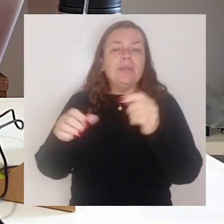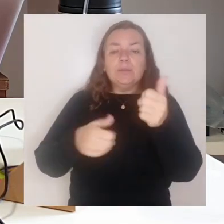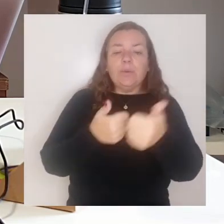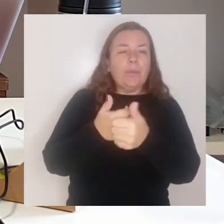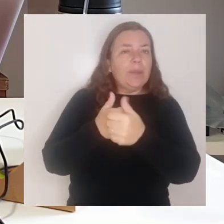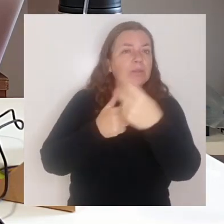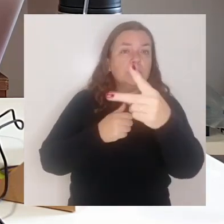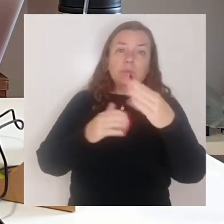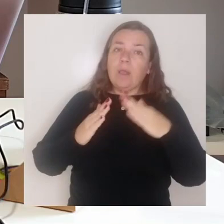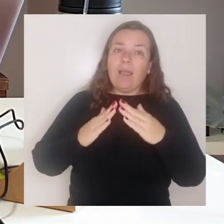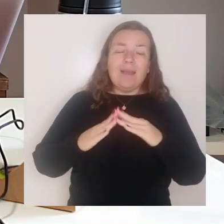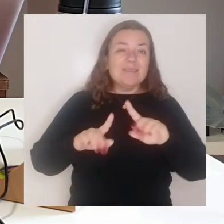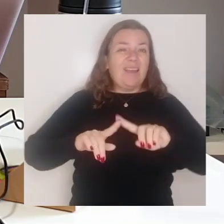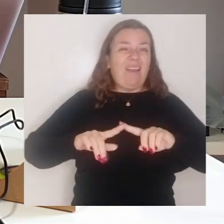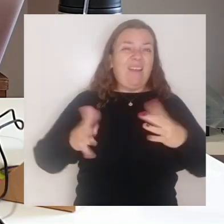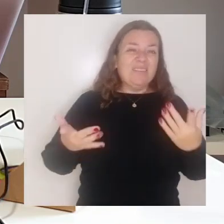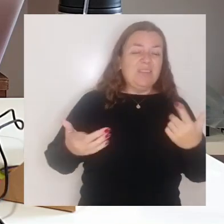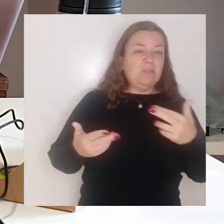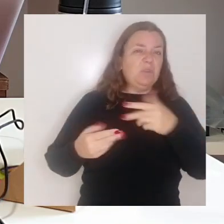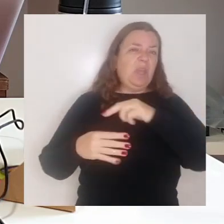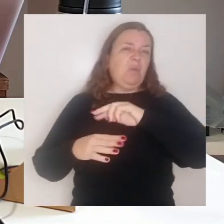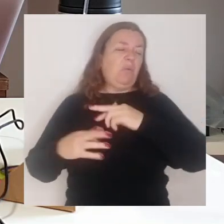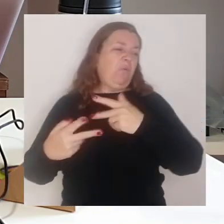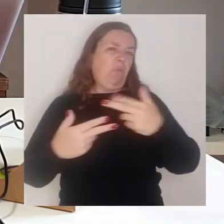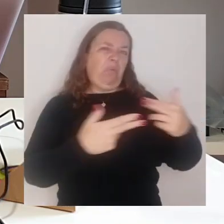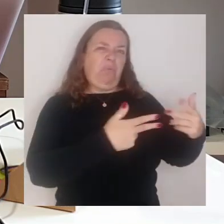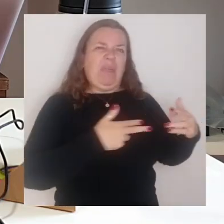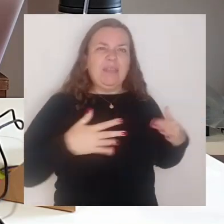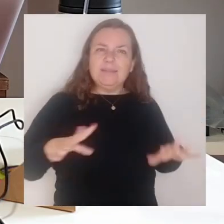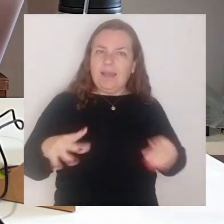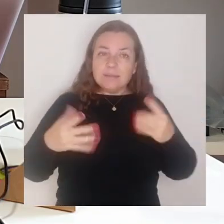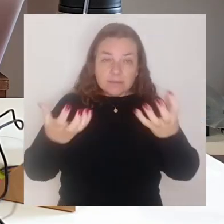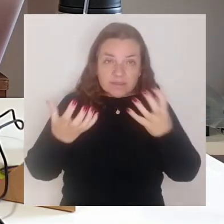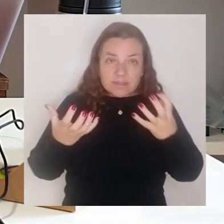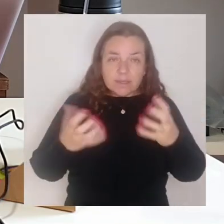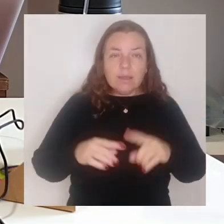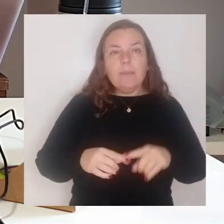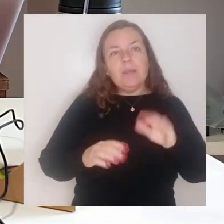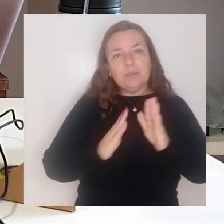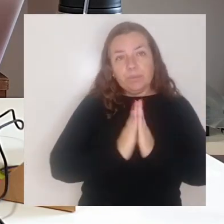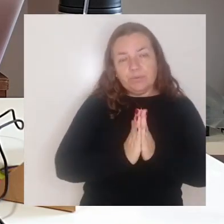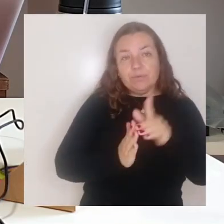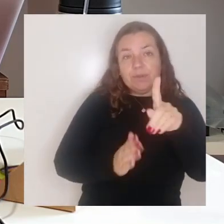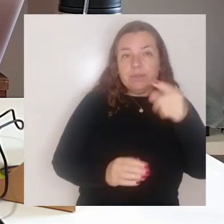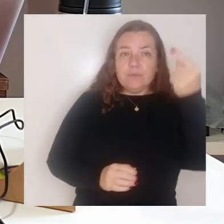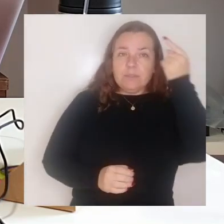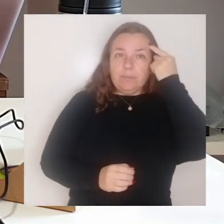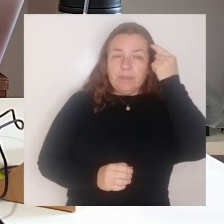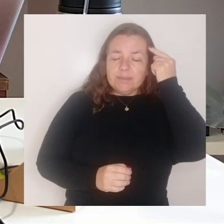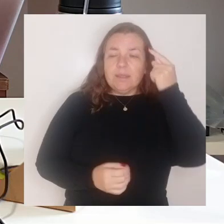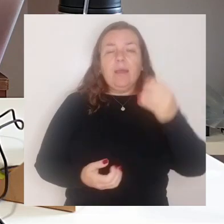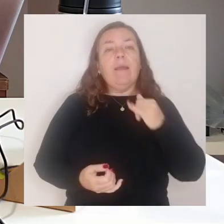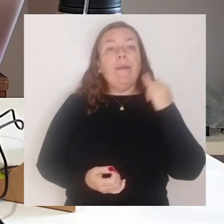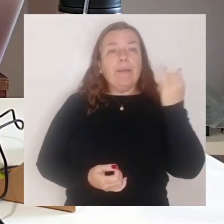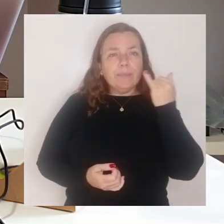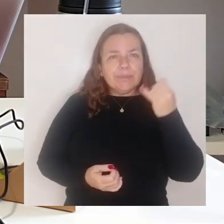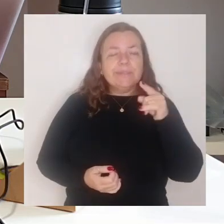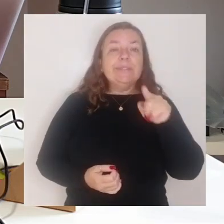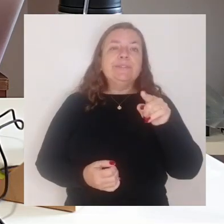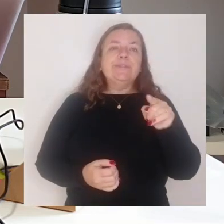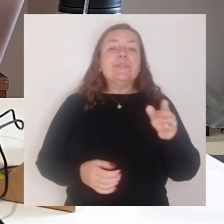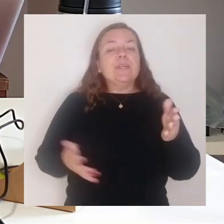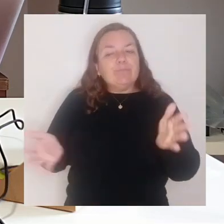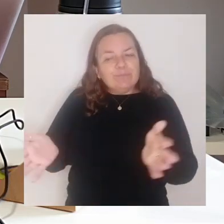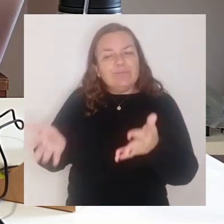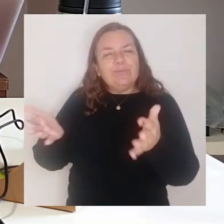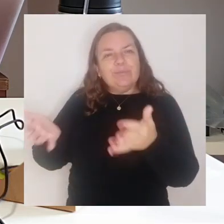Às vezes nem tem tanta variedade, nem tem os produtos que, nossa, você super quer. Mas se você colocar na ponta do lápis, vale a pena você contribuir